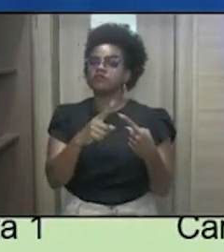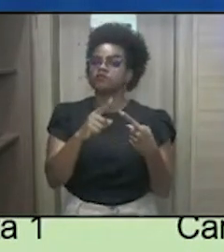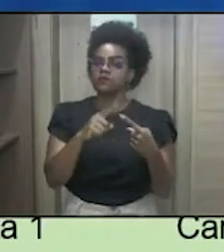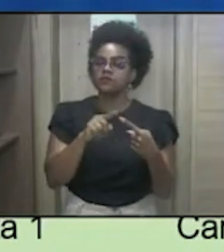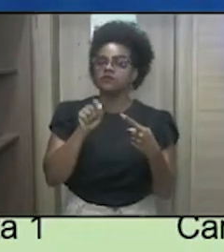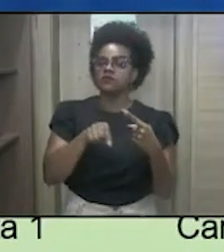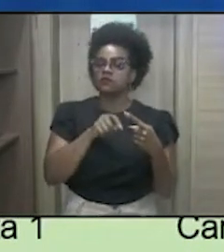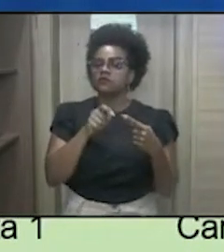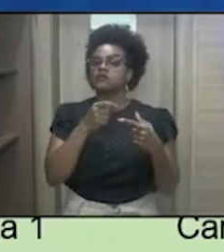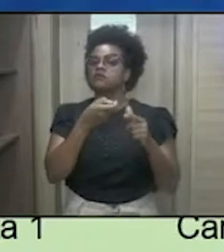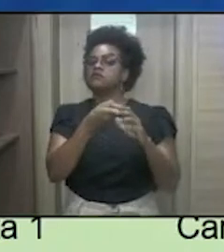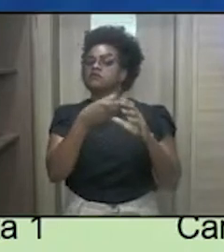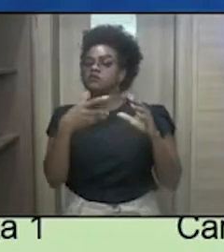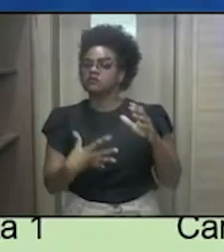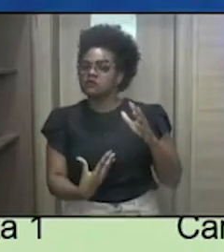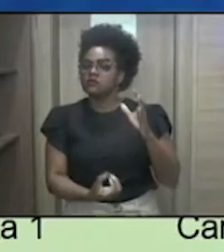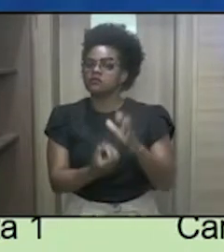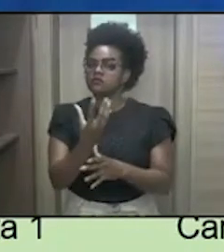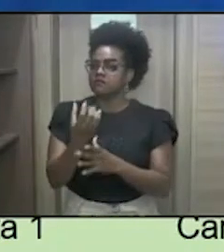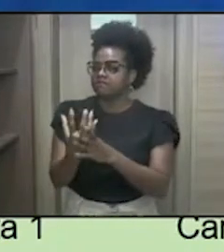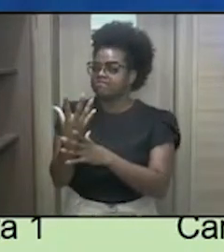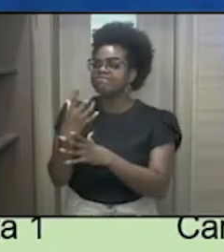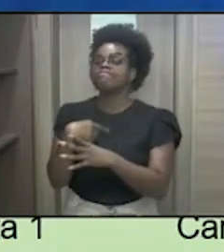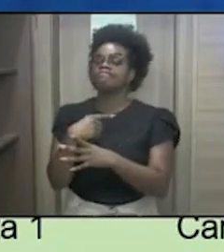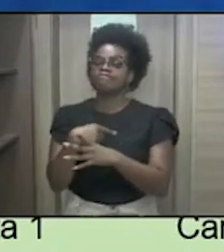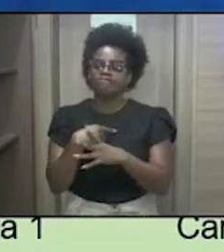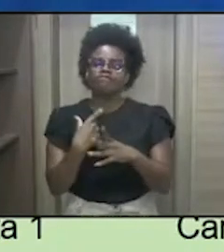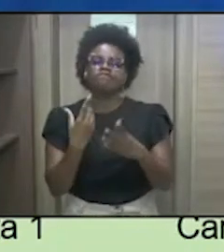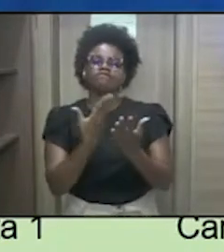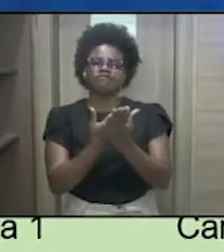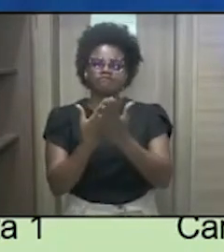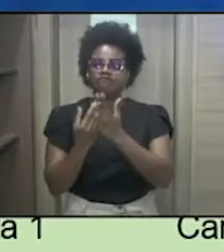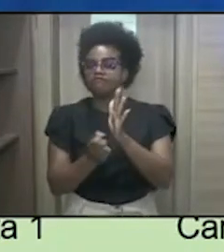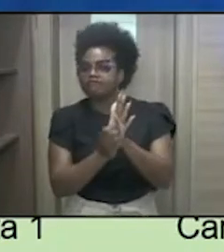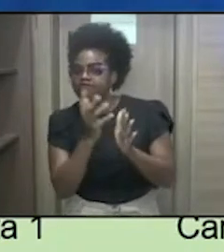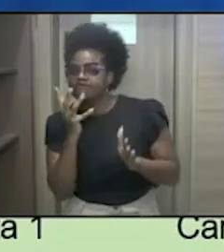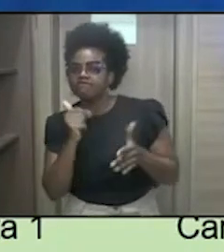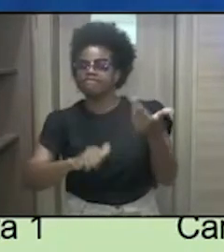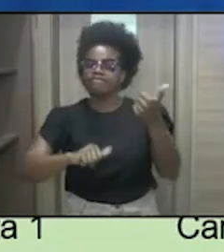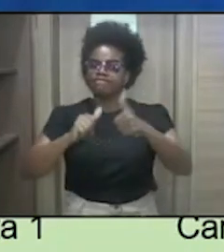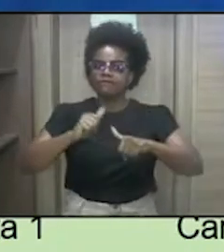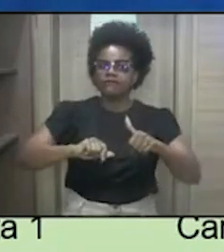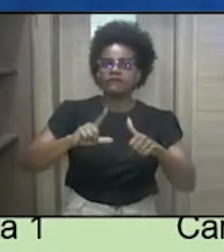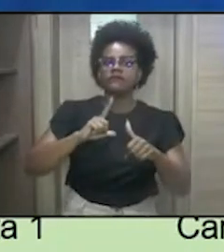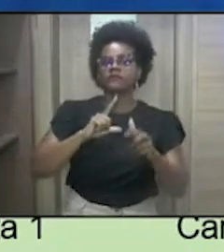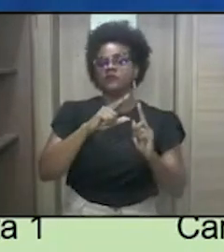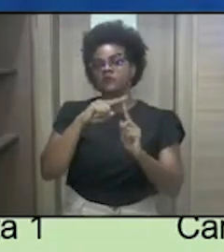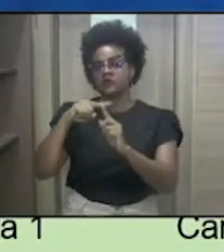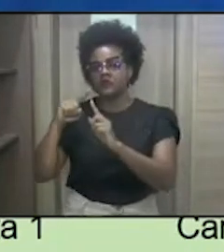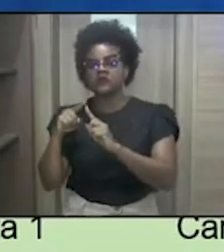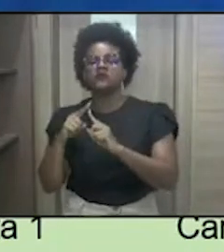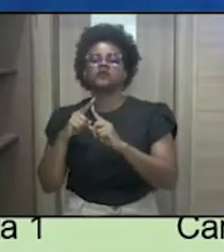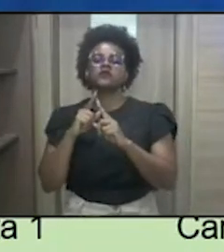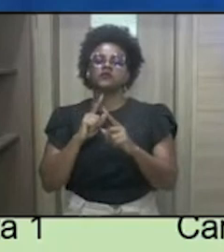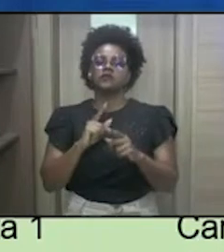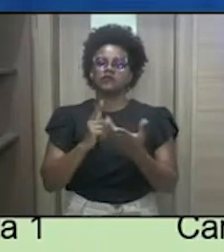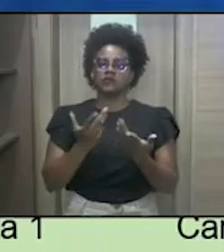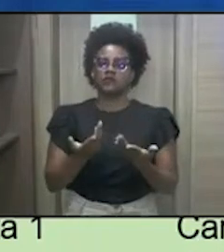buscou caracterizar esse processo de implantação. Tem um estudo quantitativo com análise de tendência a partir de